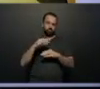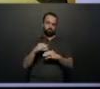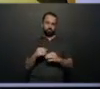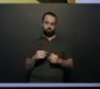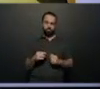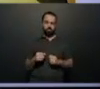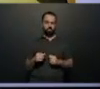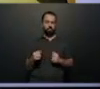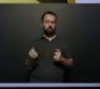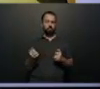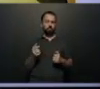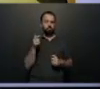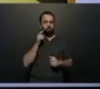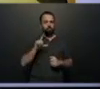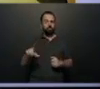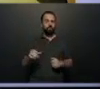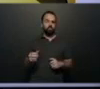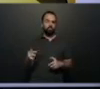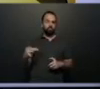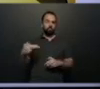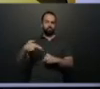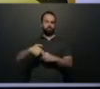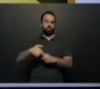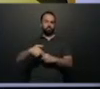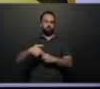gente consegue obter a gasolina, um